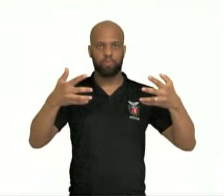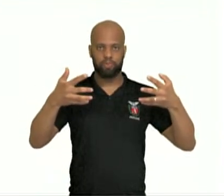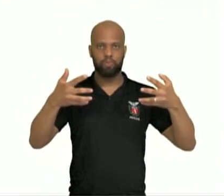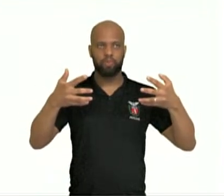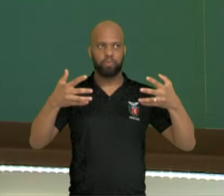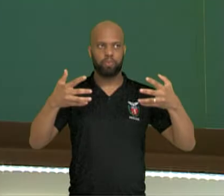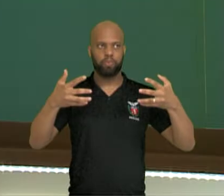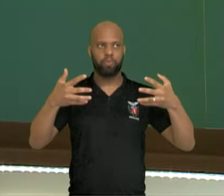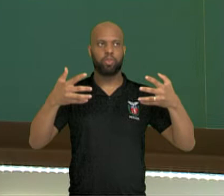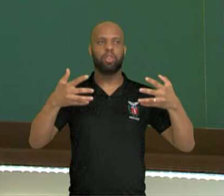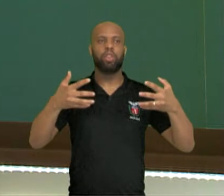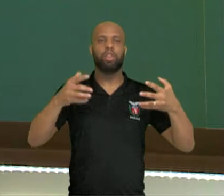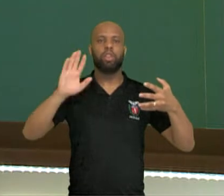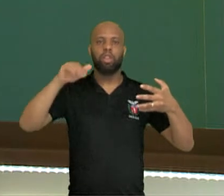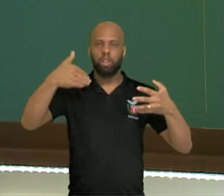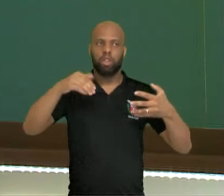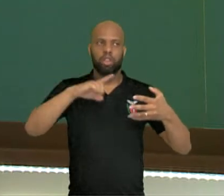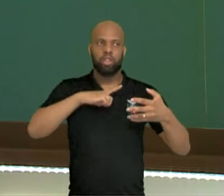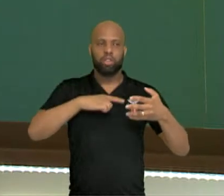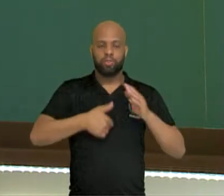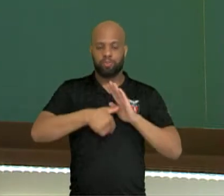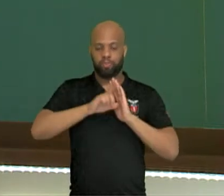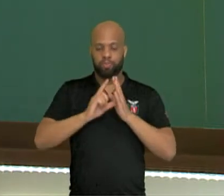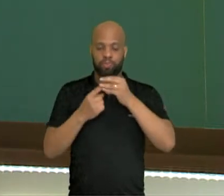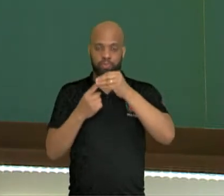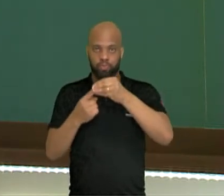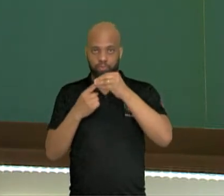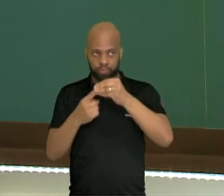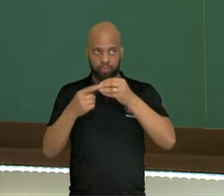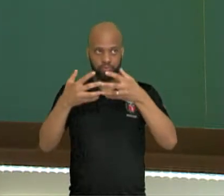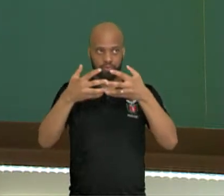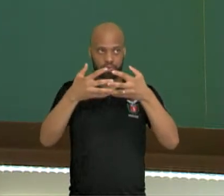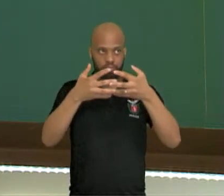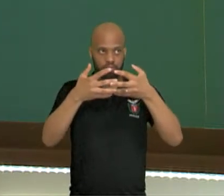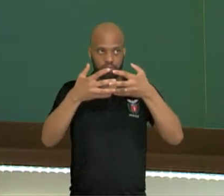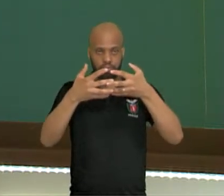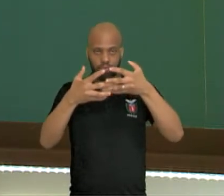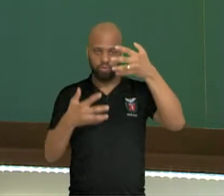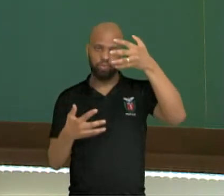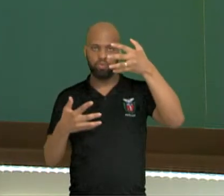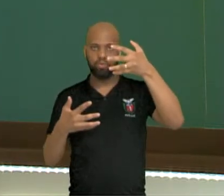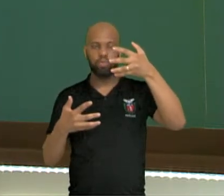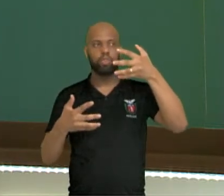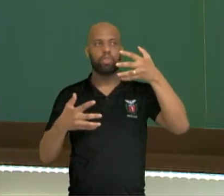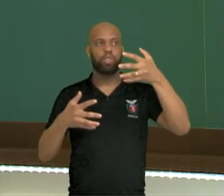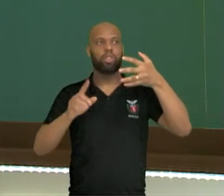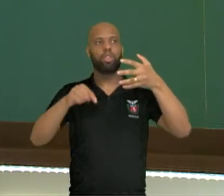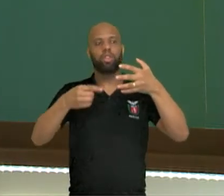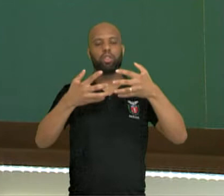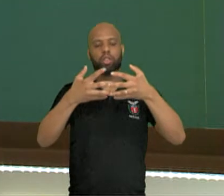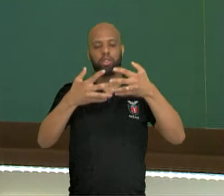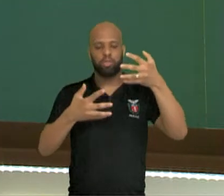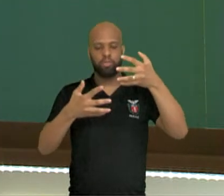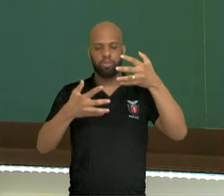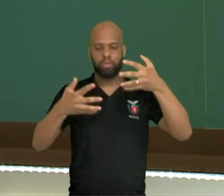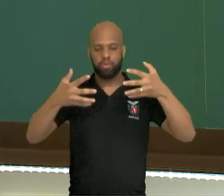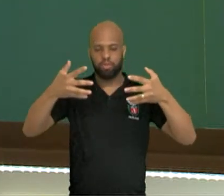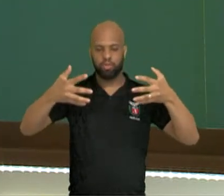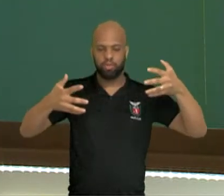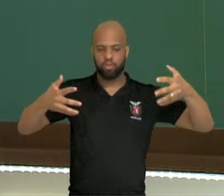divisão ali a partir desse único bloco em duas partes, né? E essas partes continuam